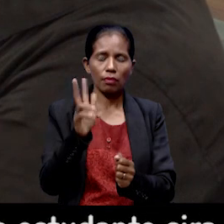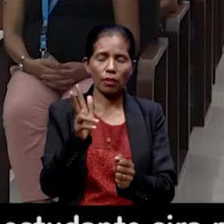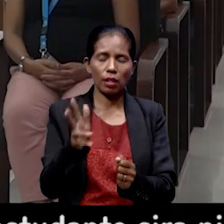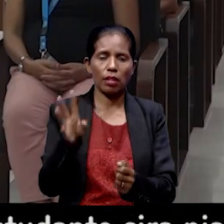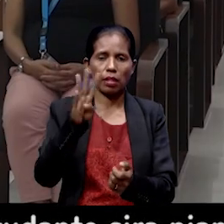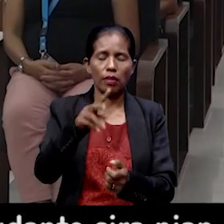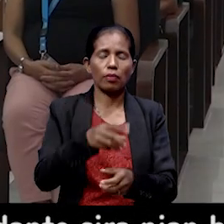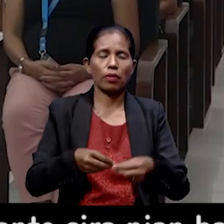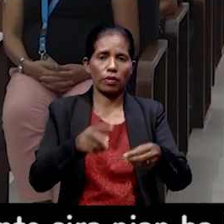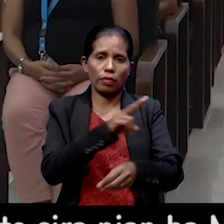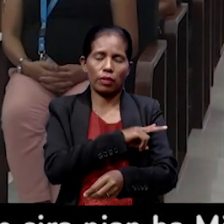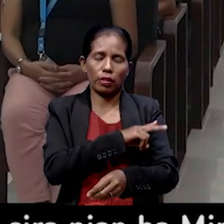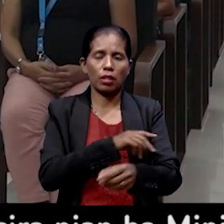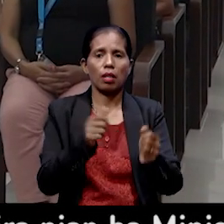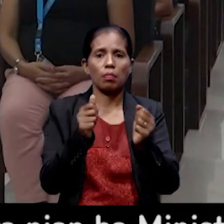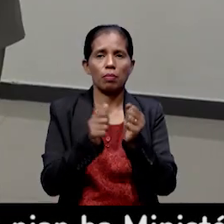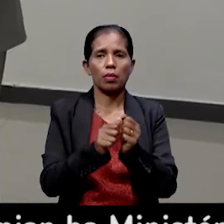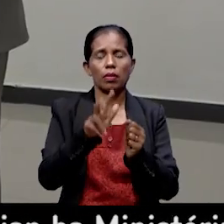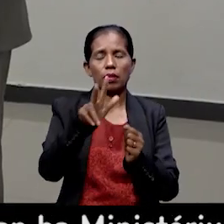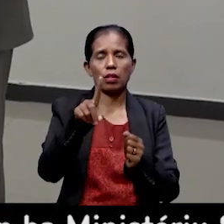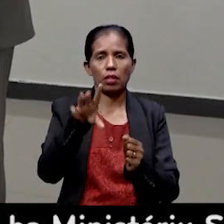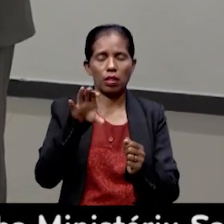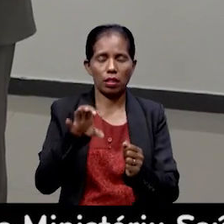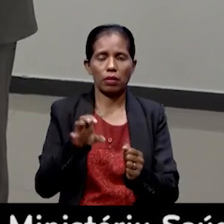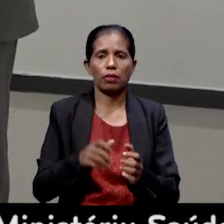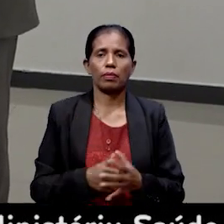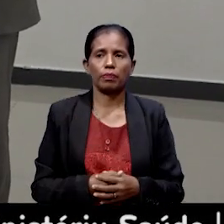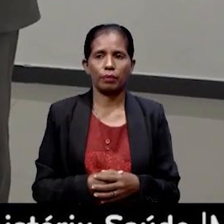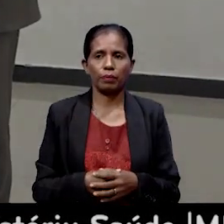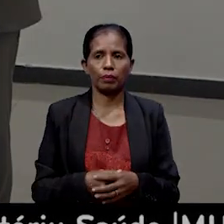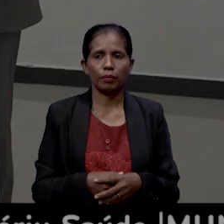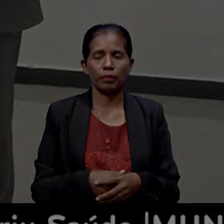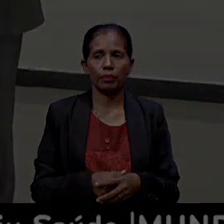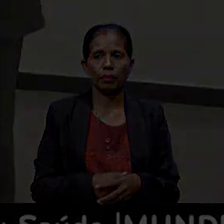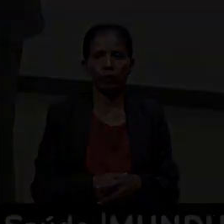Pfizer ha mutuk riung atus idaliu. Efizene Babo, Lamberto da Silva, ZMN.